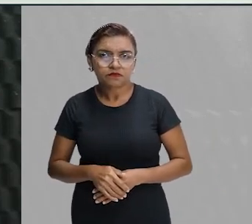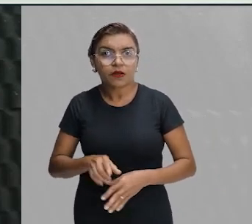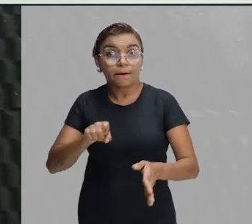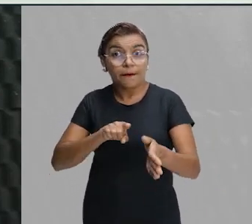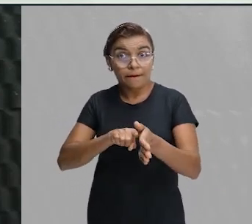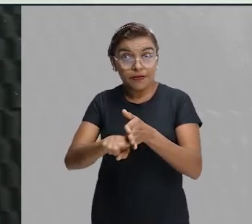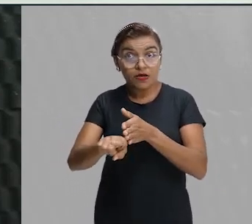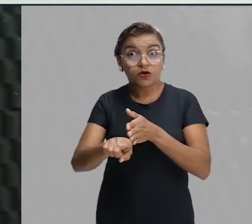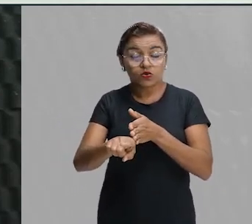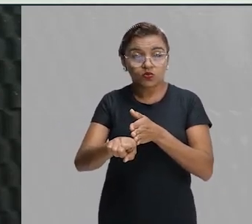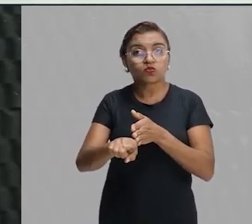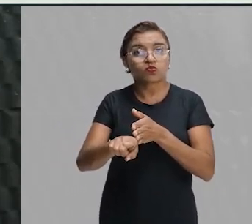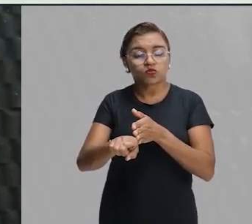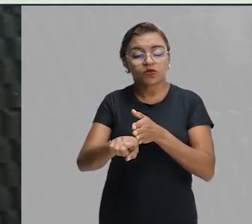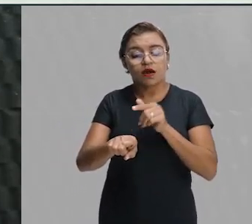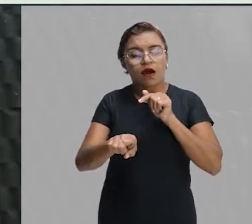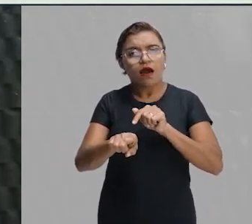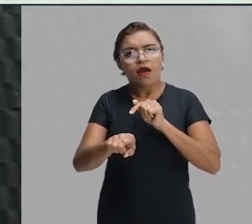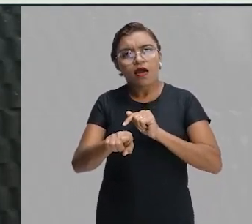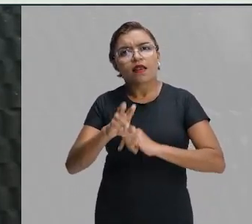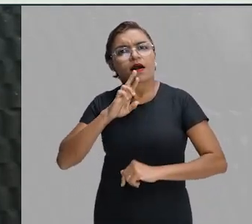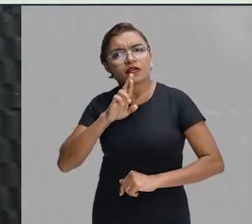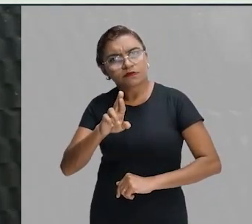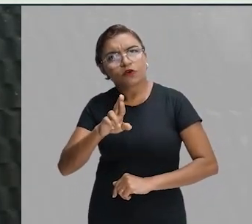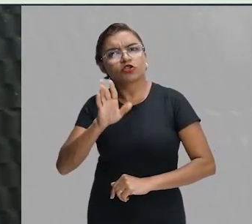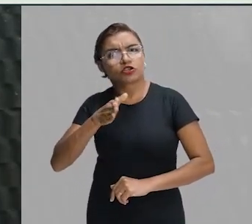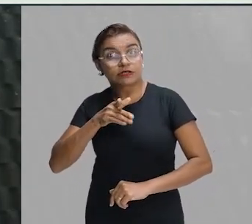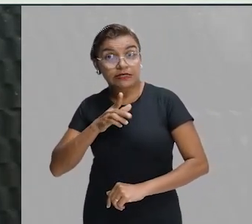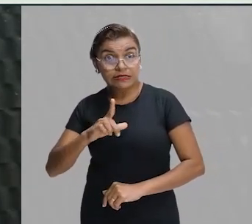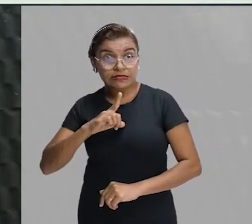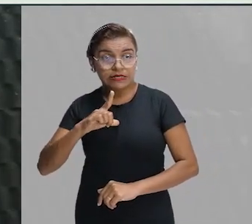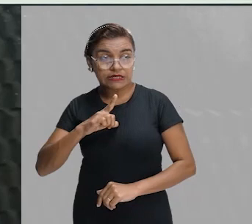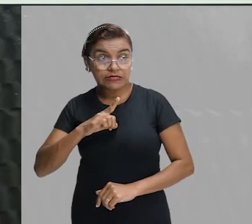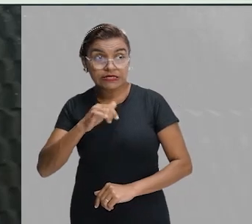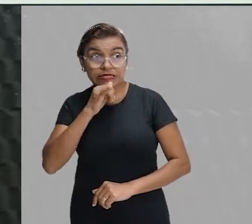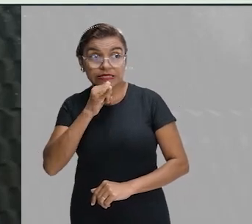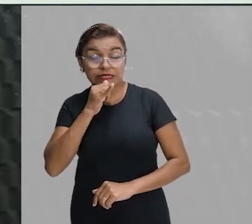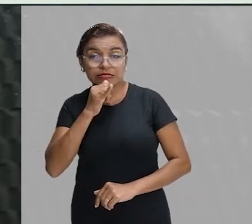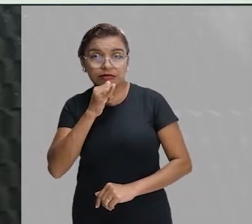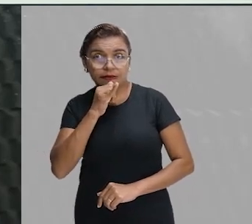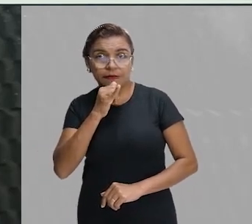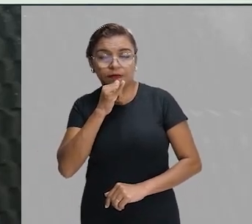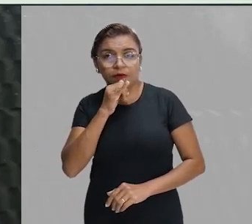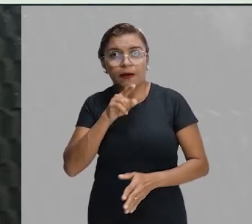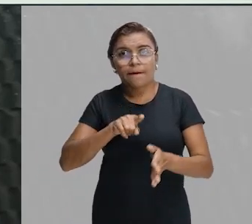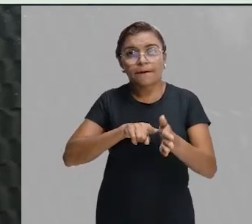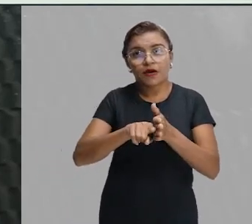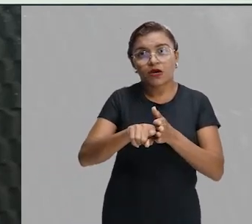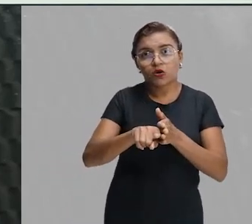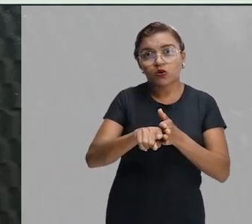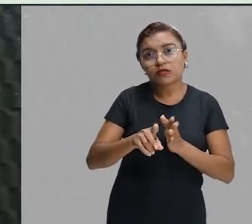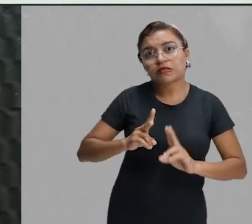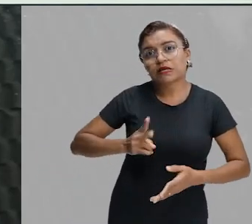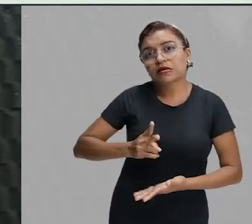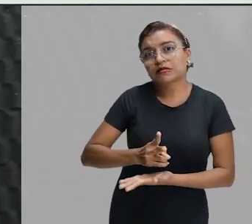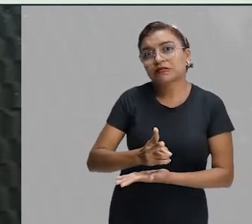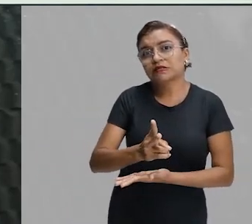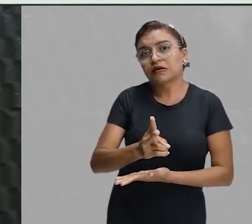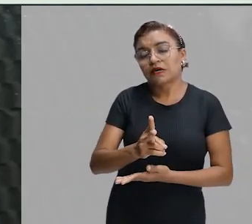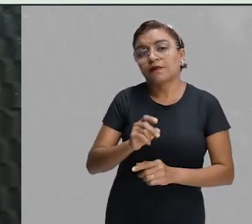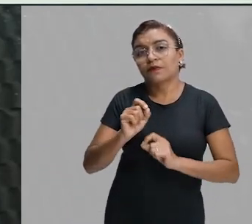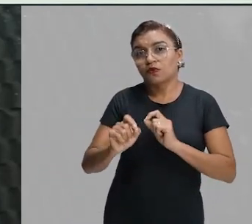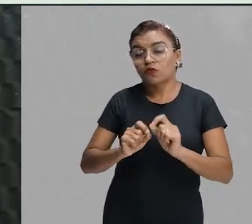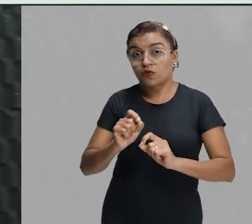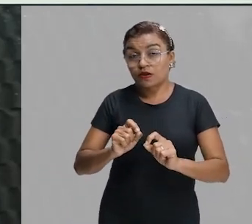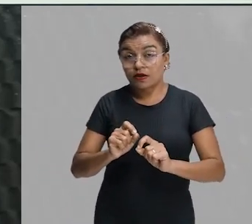retórica para argumentar, eu também tenho de seguir a minha pergunta que foi feita sempre com ele. Eu não posso trazer elementos